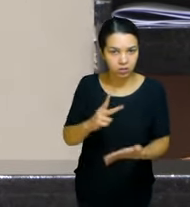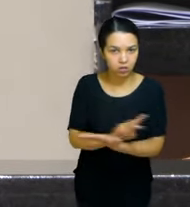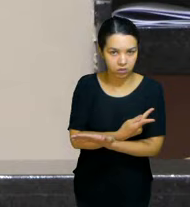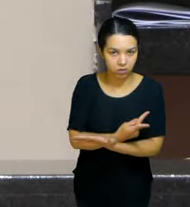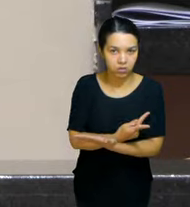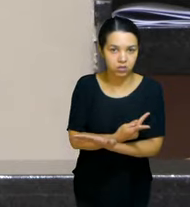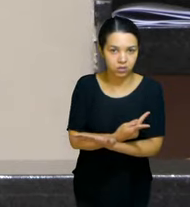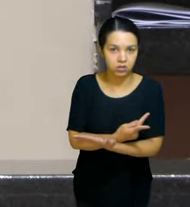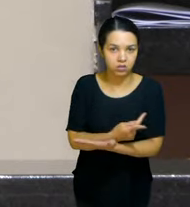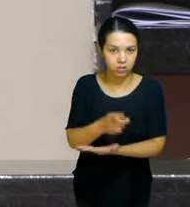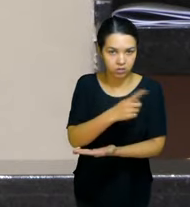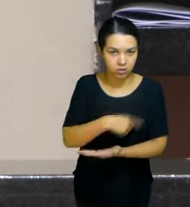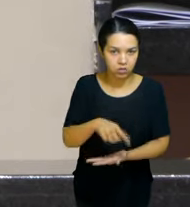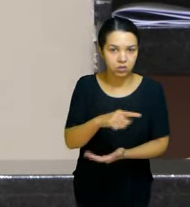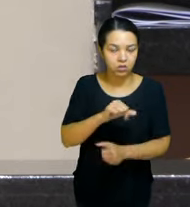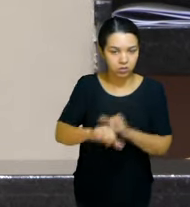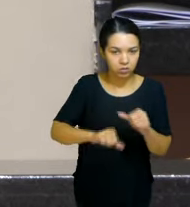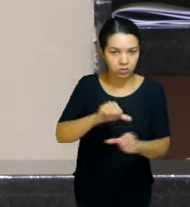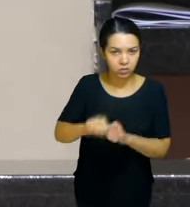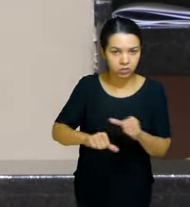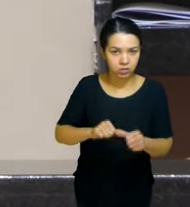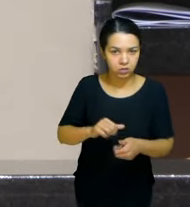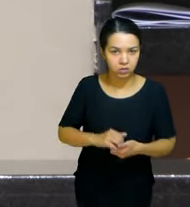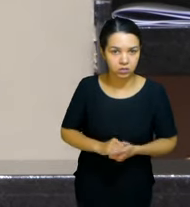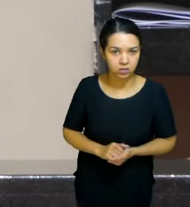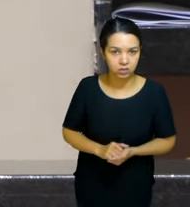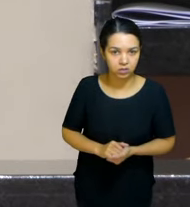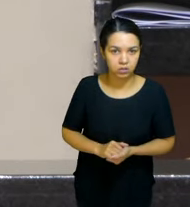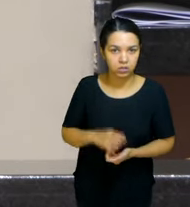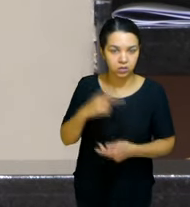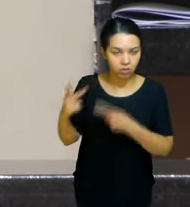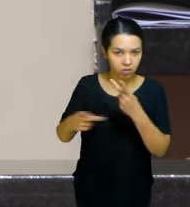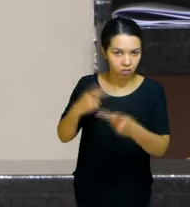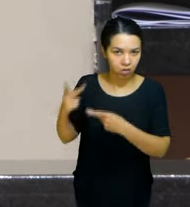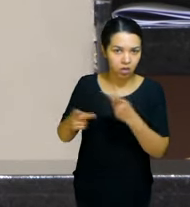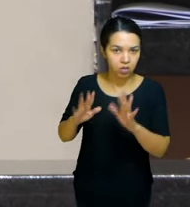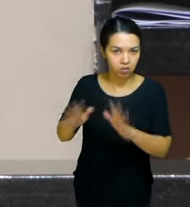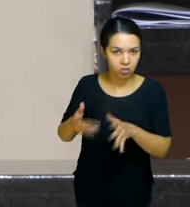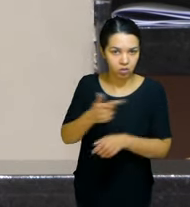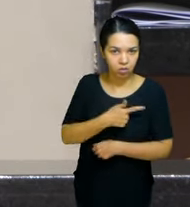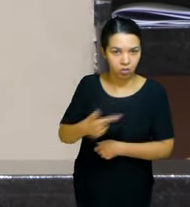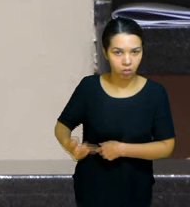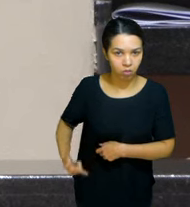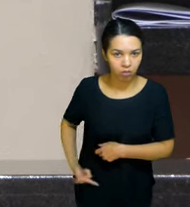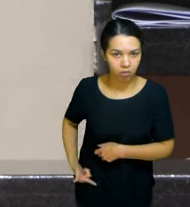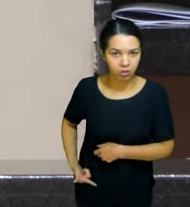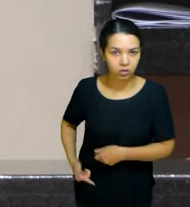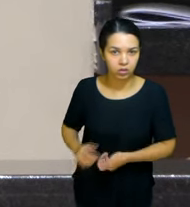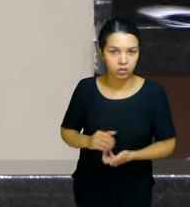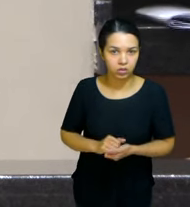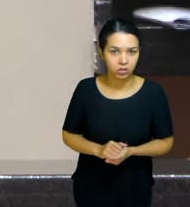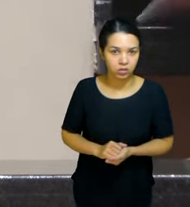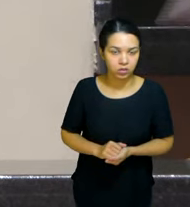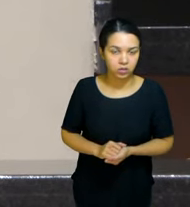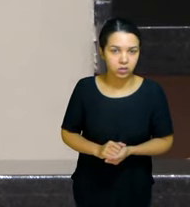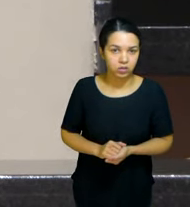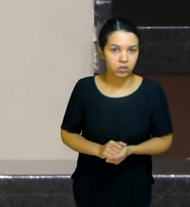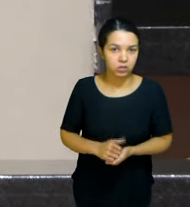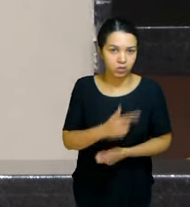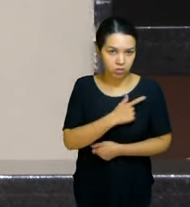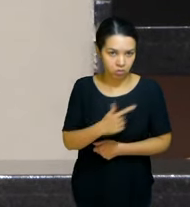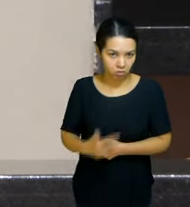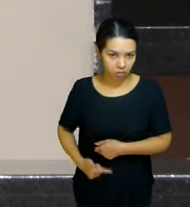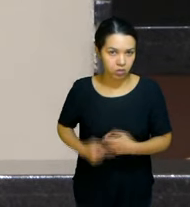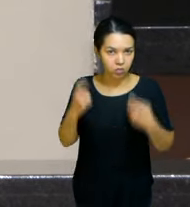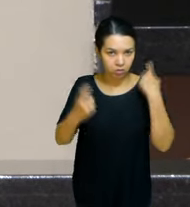assumir que a gente vai consertar isso. Ouvi muitas falas, principalmente do governo, no sentido de que o governo tem uma preocupação grande com o